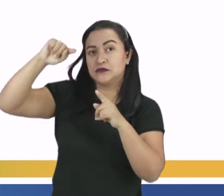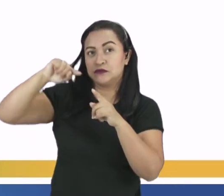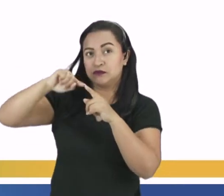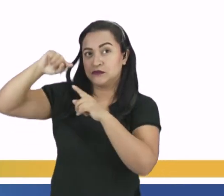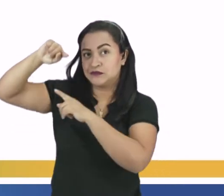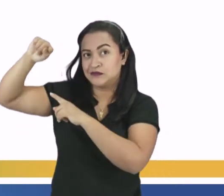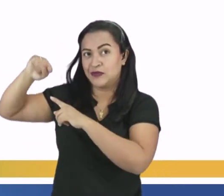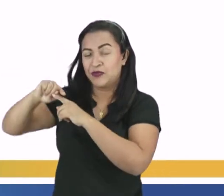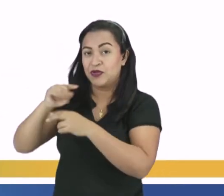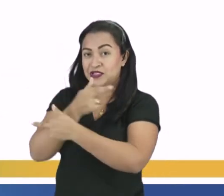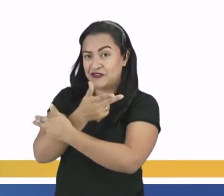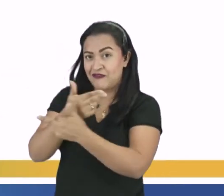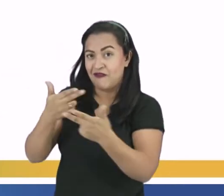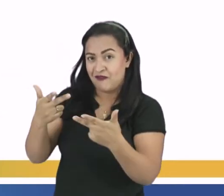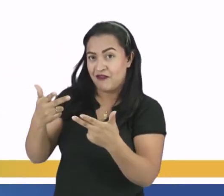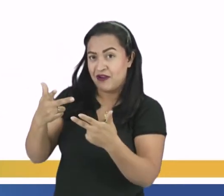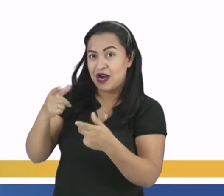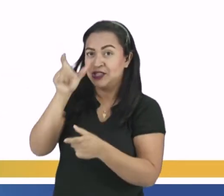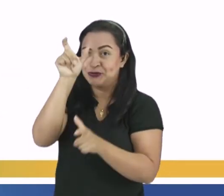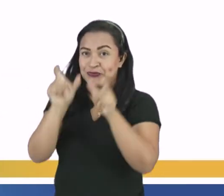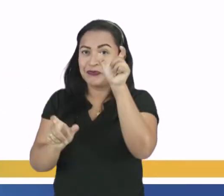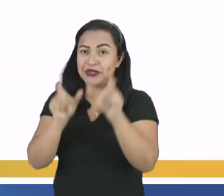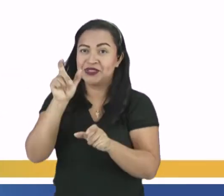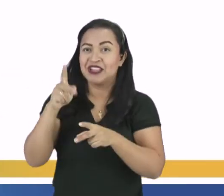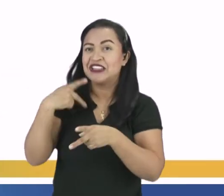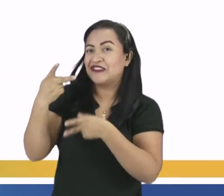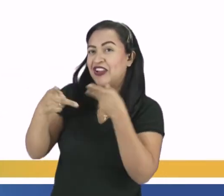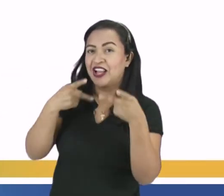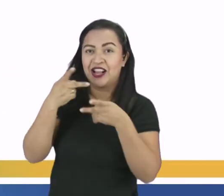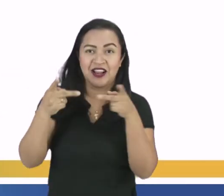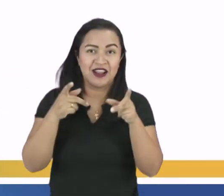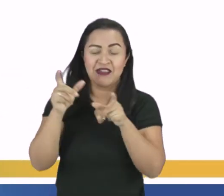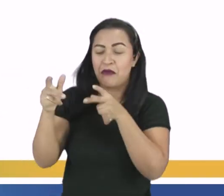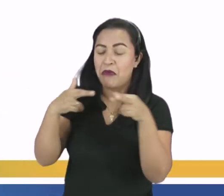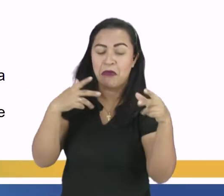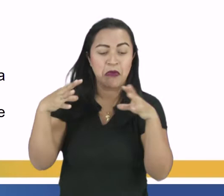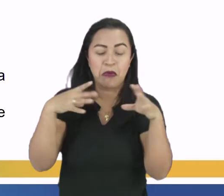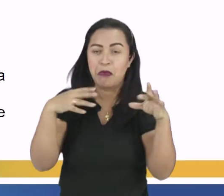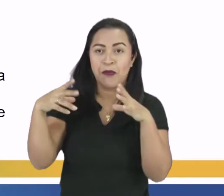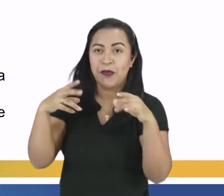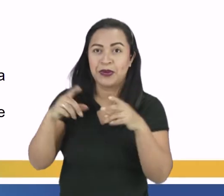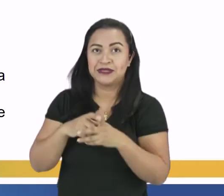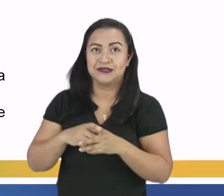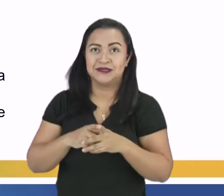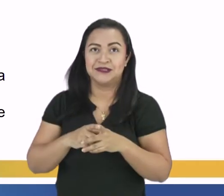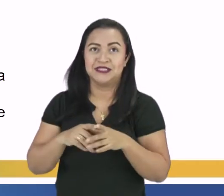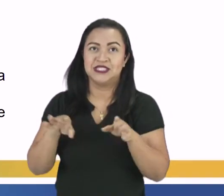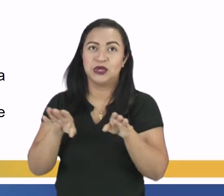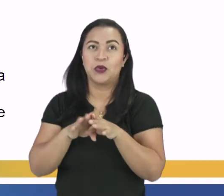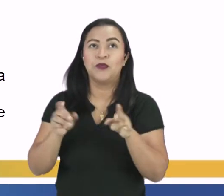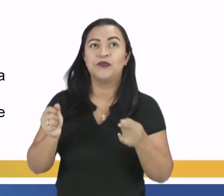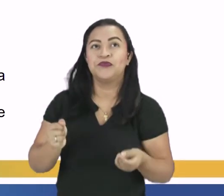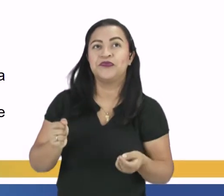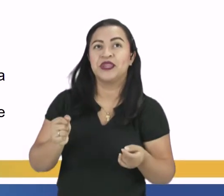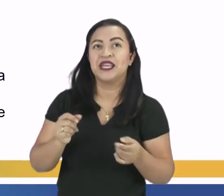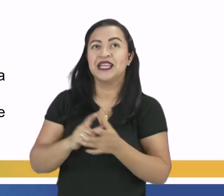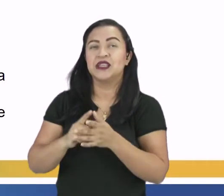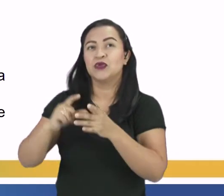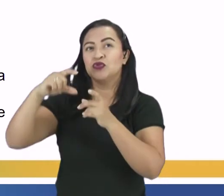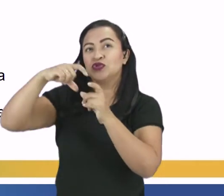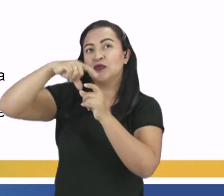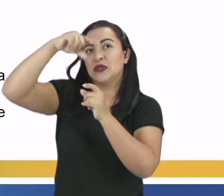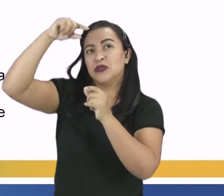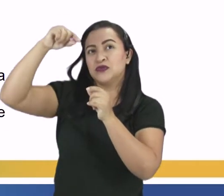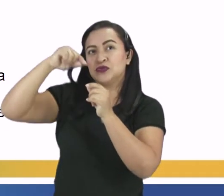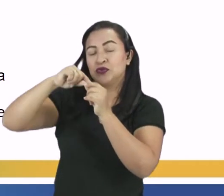ali, porque são mais de um personagem falando ao mesmo tempo a mesma coisa. Aí os balões duplos ou